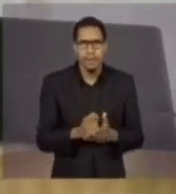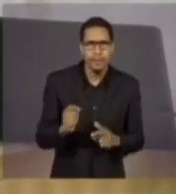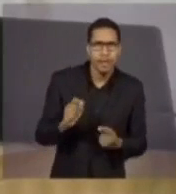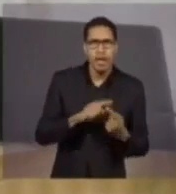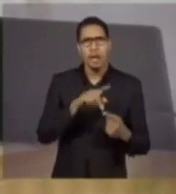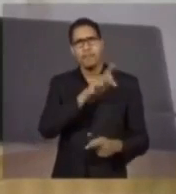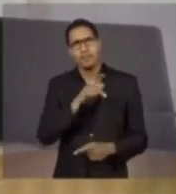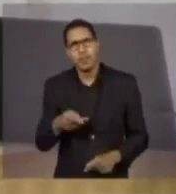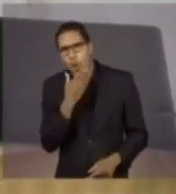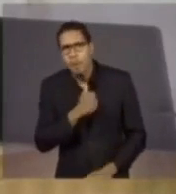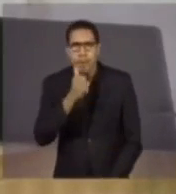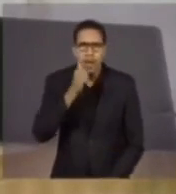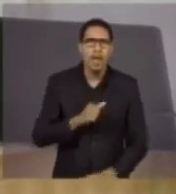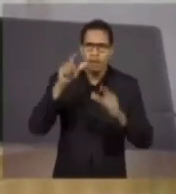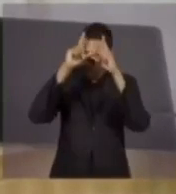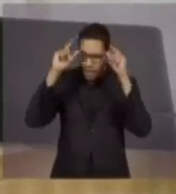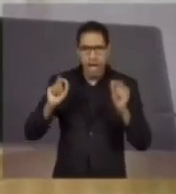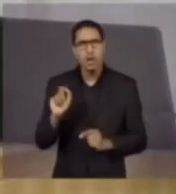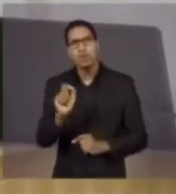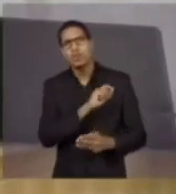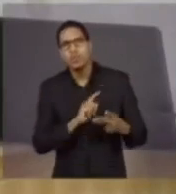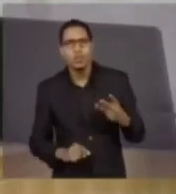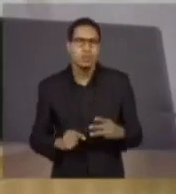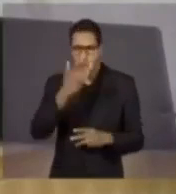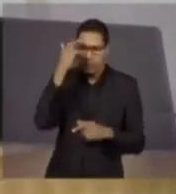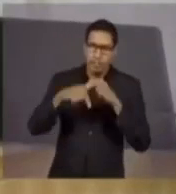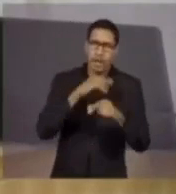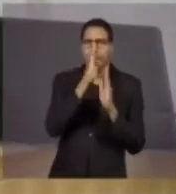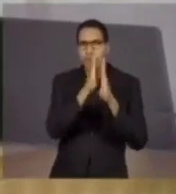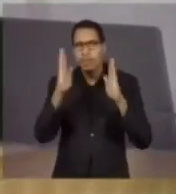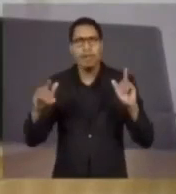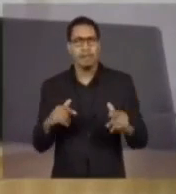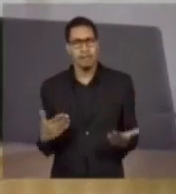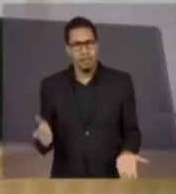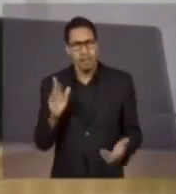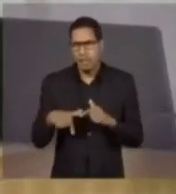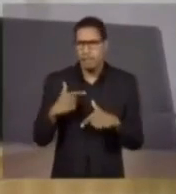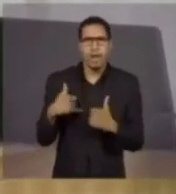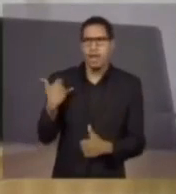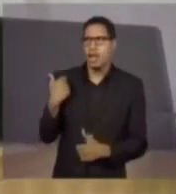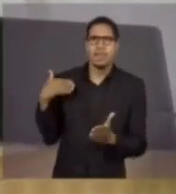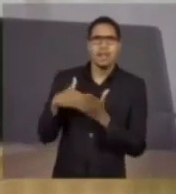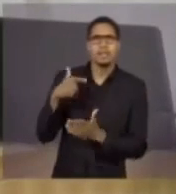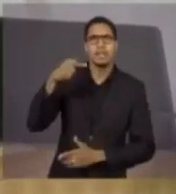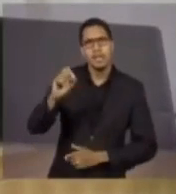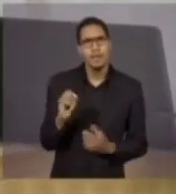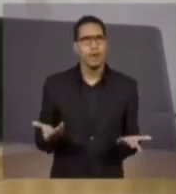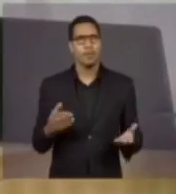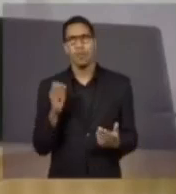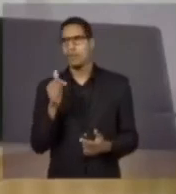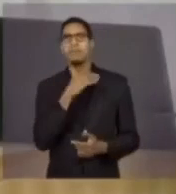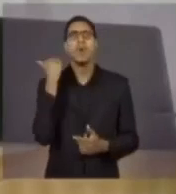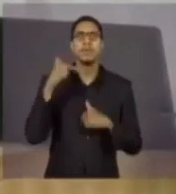professoras professores enfermeiros bibliotecários do trabalho até o seu quase 70 anos vão morrer quase